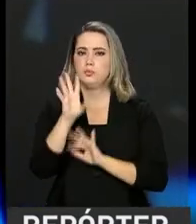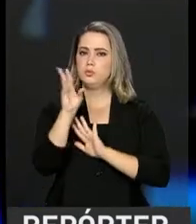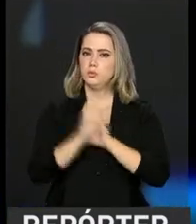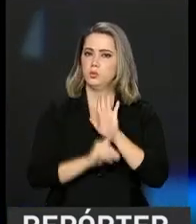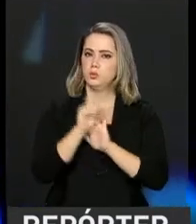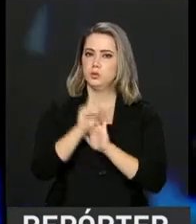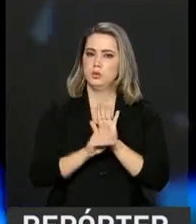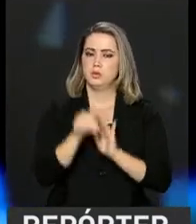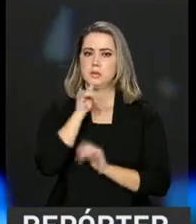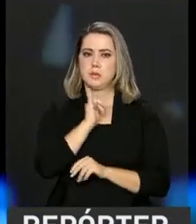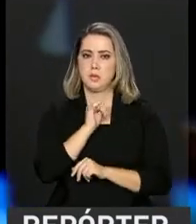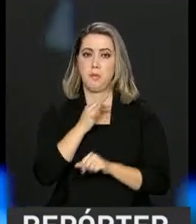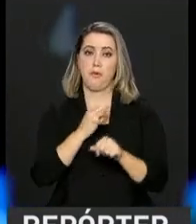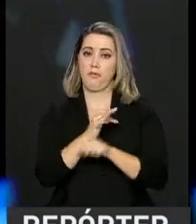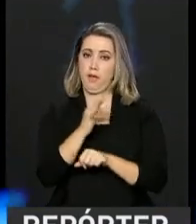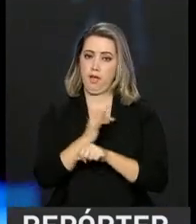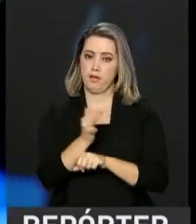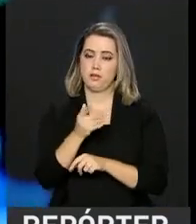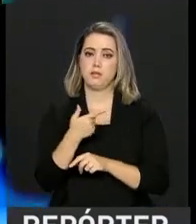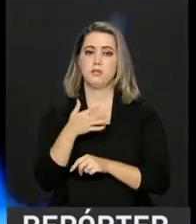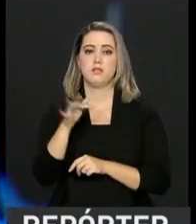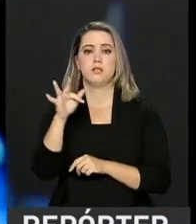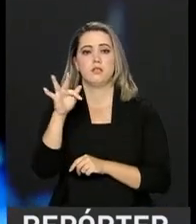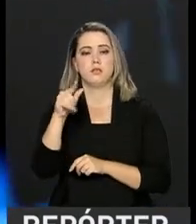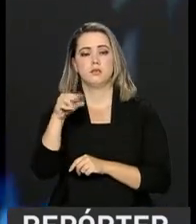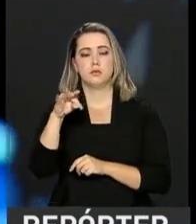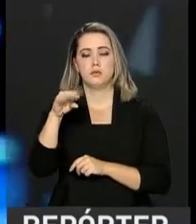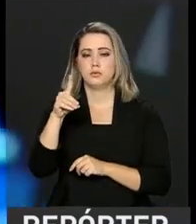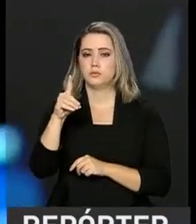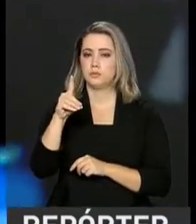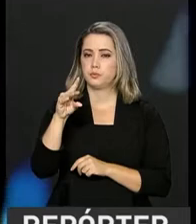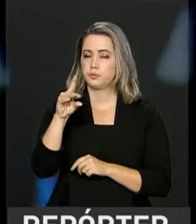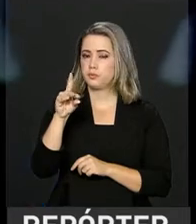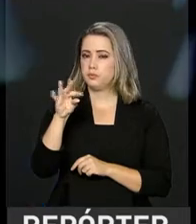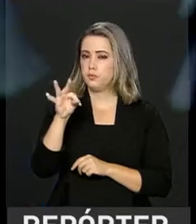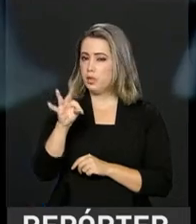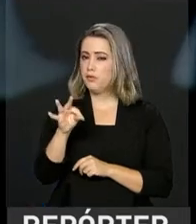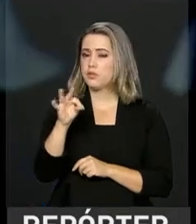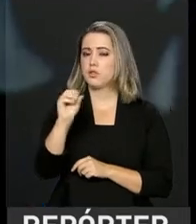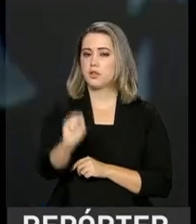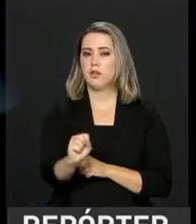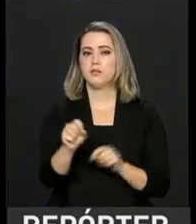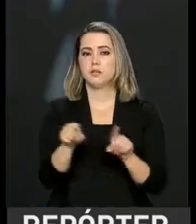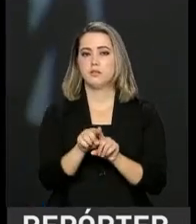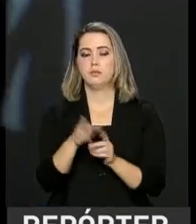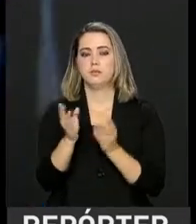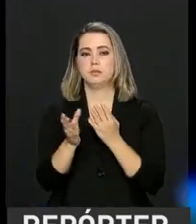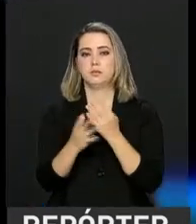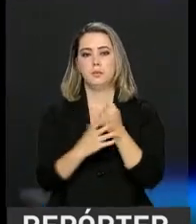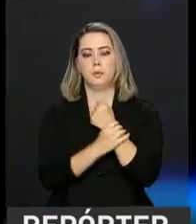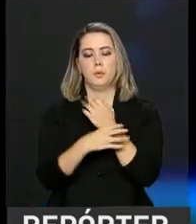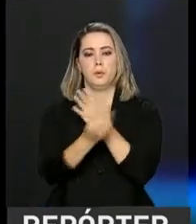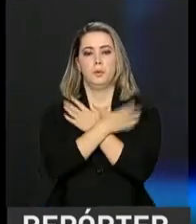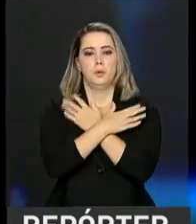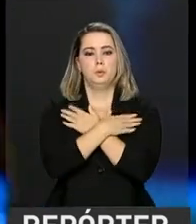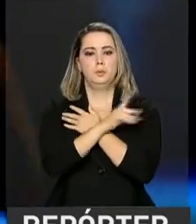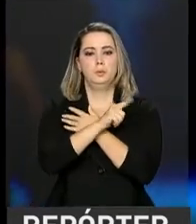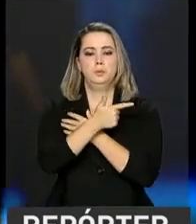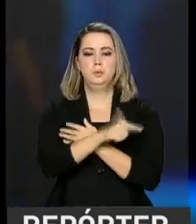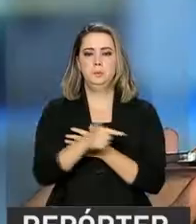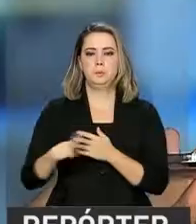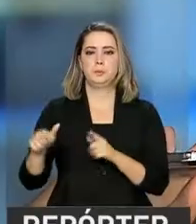direito a férias e ao fundo de garantia por tempo de serviço e ao seguro desemprego entre outros